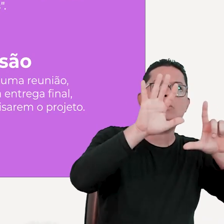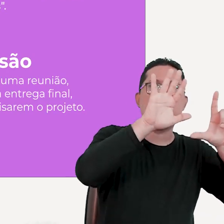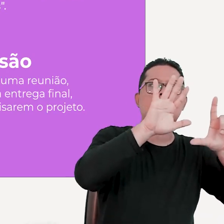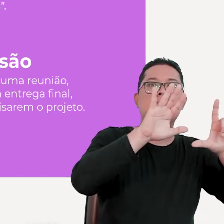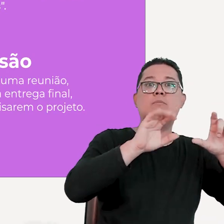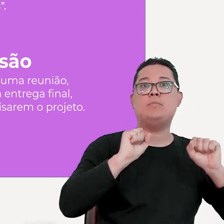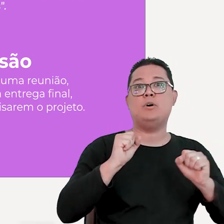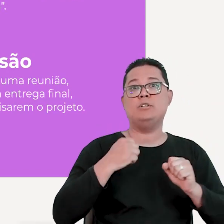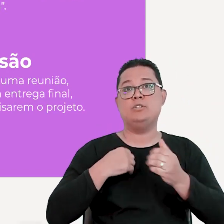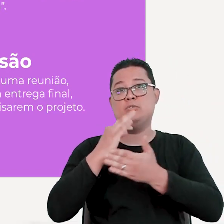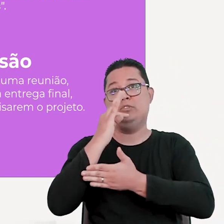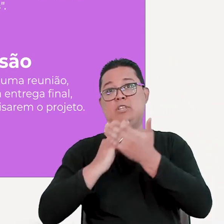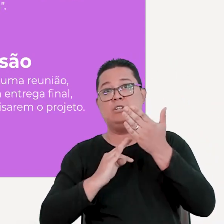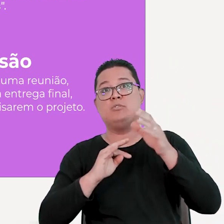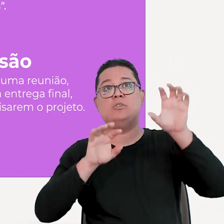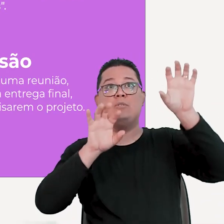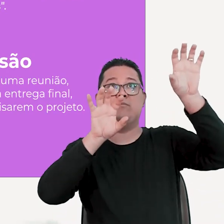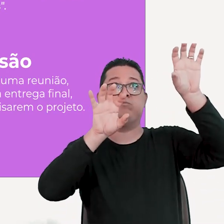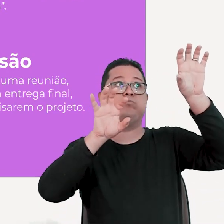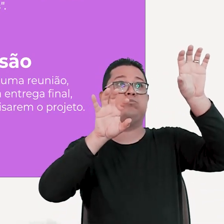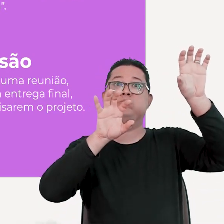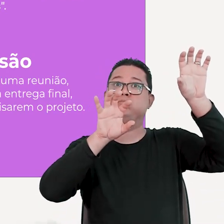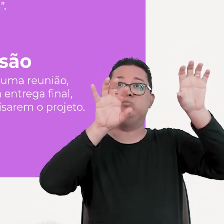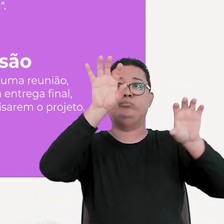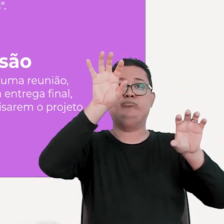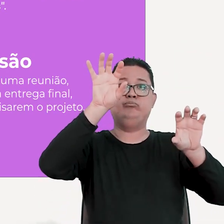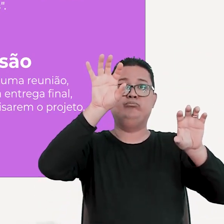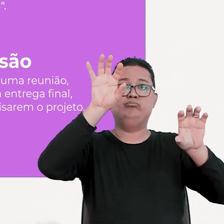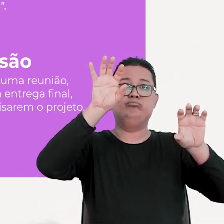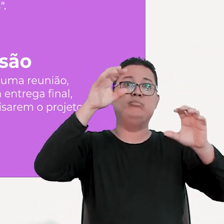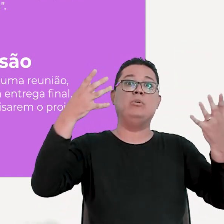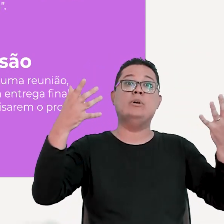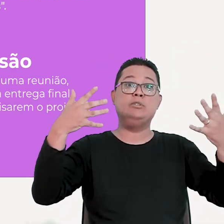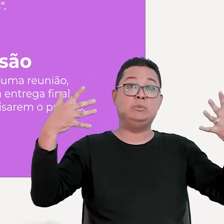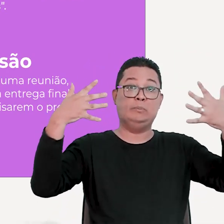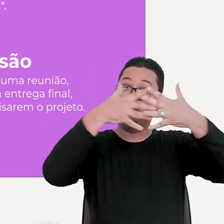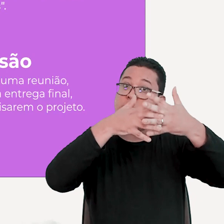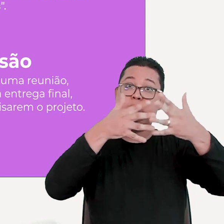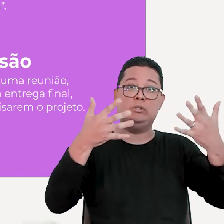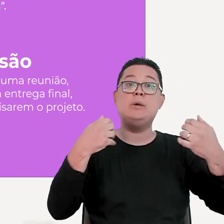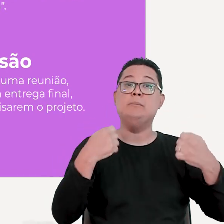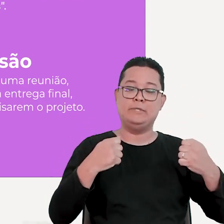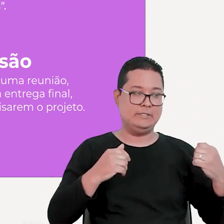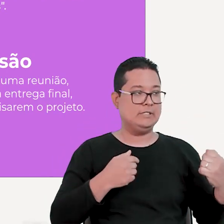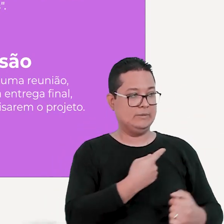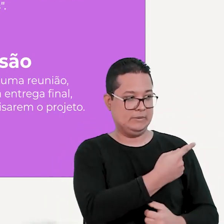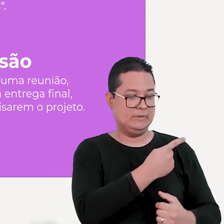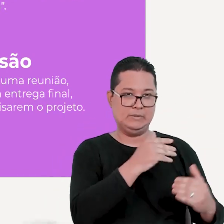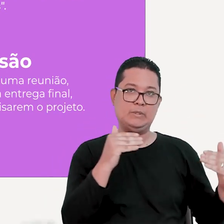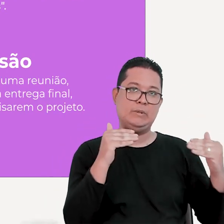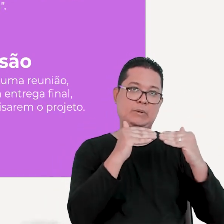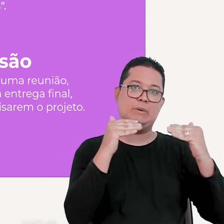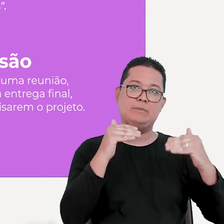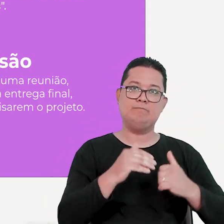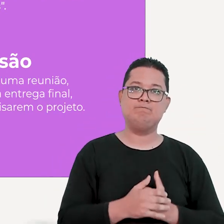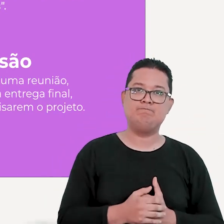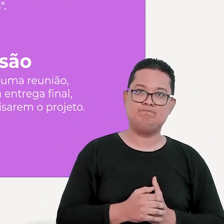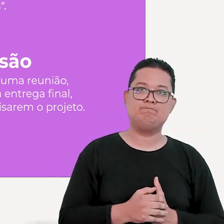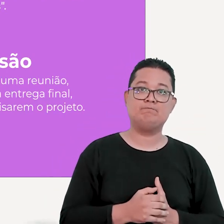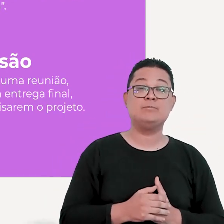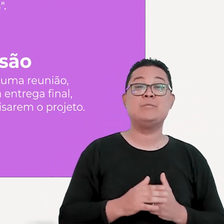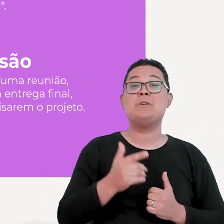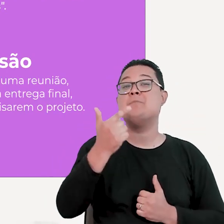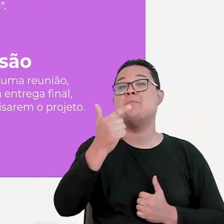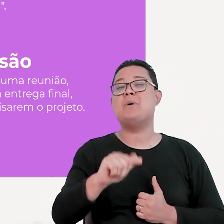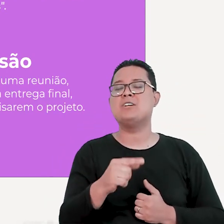isso, a criação ela deve acontecer simultaneamente, sempre que possível. E por último, a revisão. Quando estiver